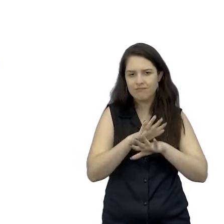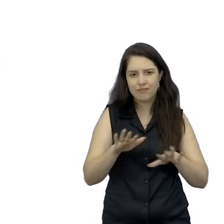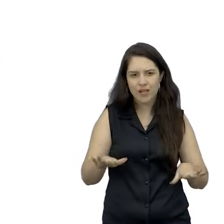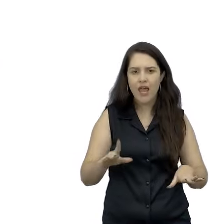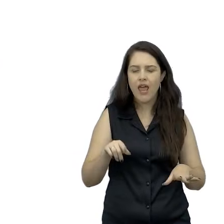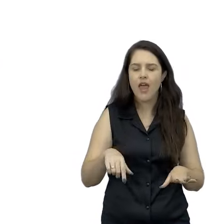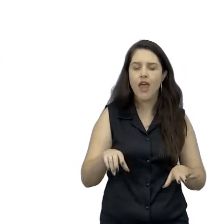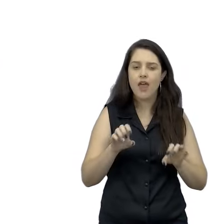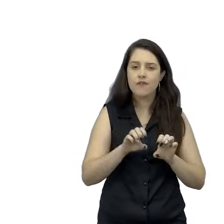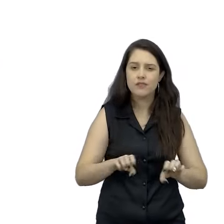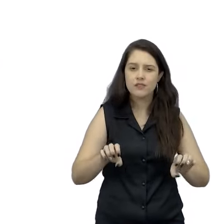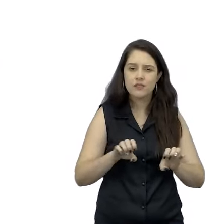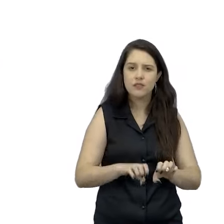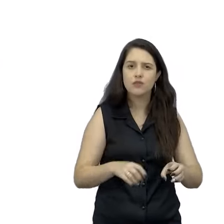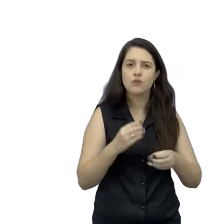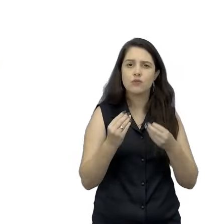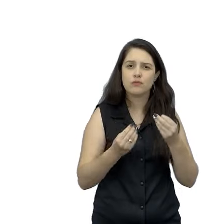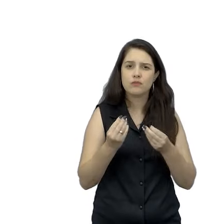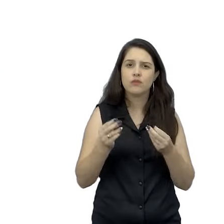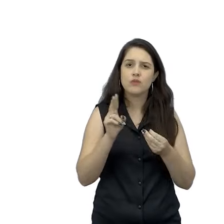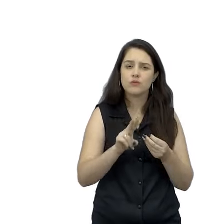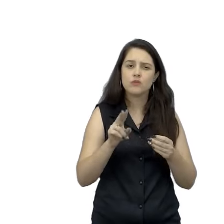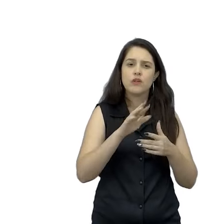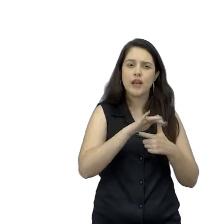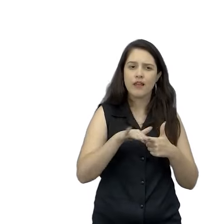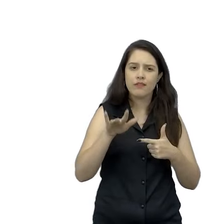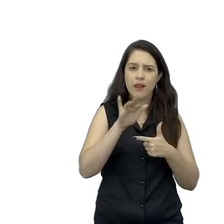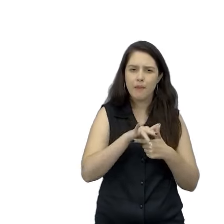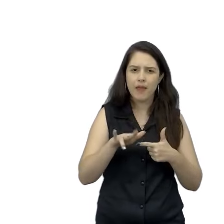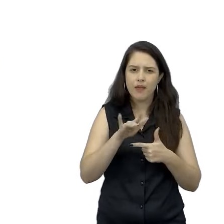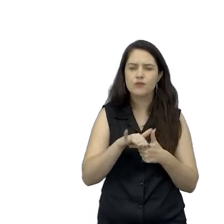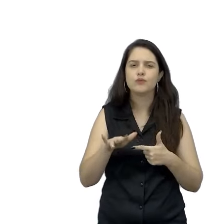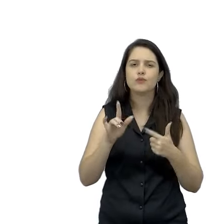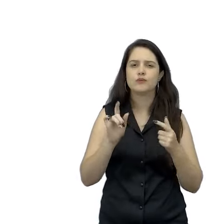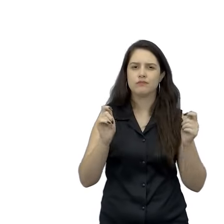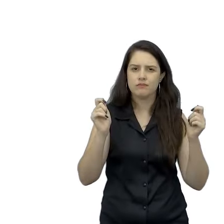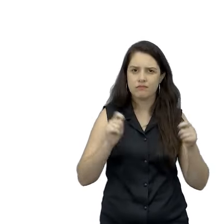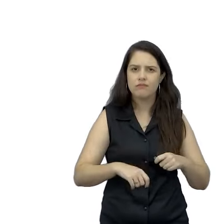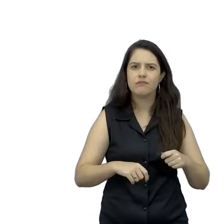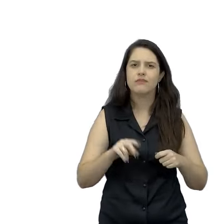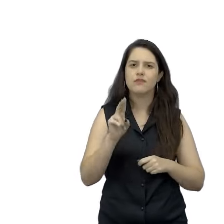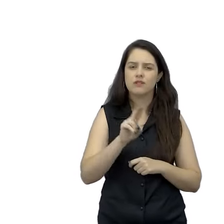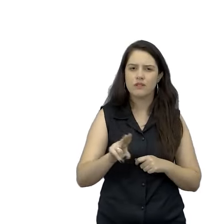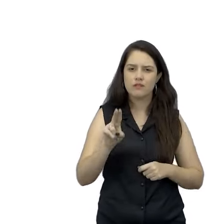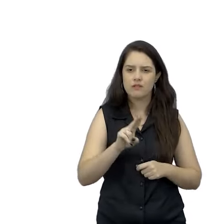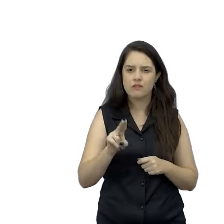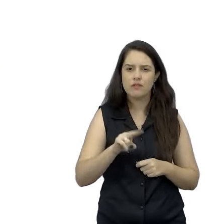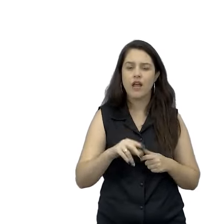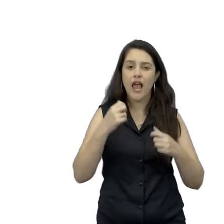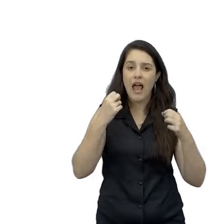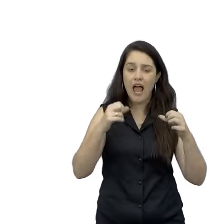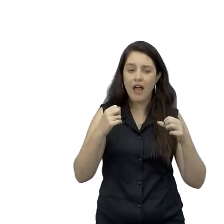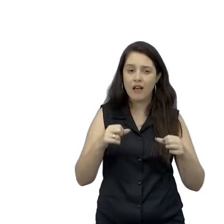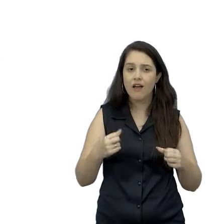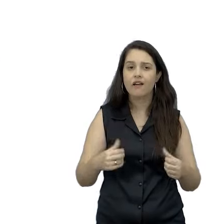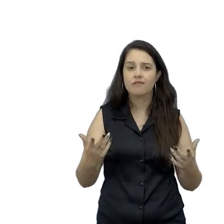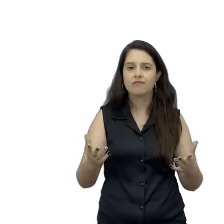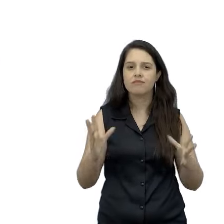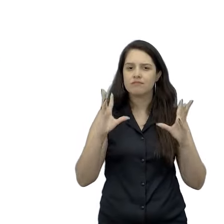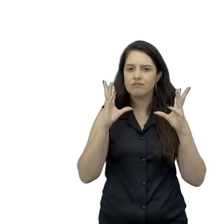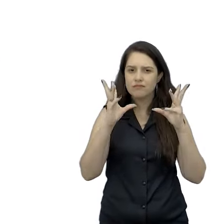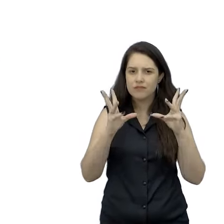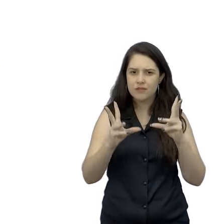insuficiente para que o aluno desenvolva o letramento, né? Porque se ele apenas decodifica, ele só vai ser uma pessoa alfabetizada, mas isso não